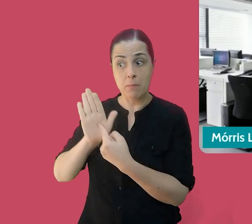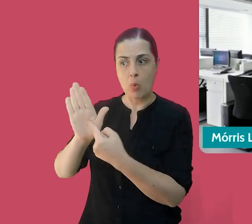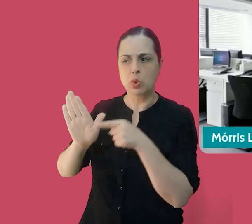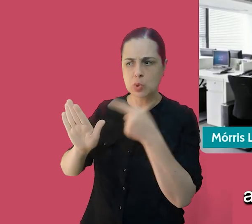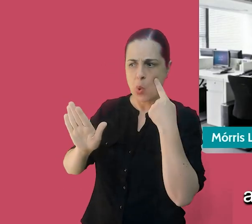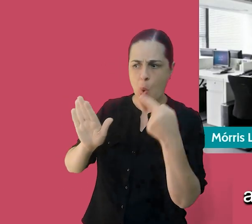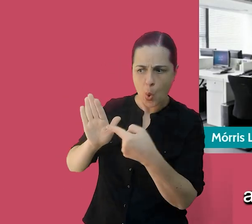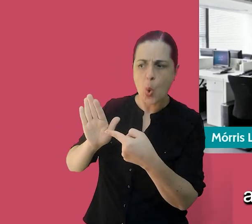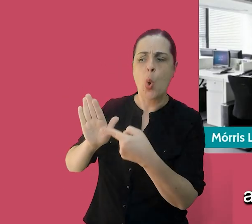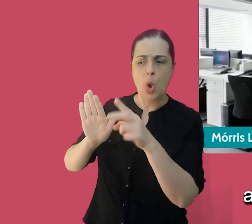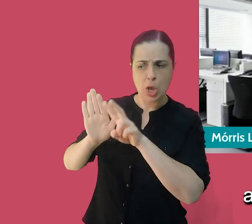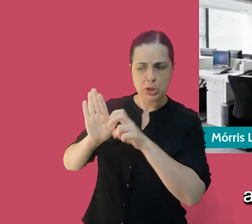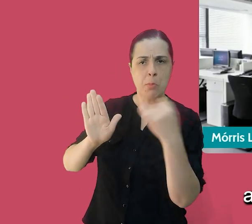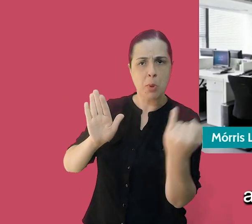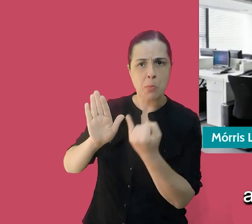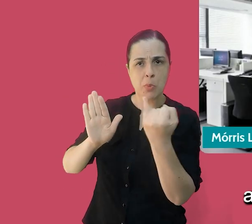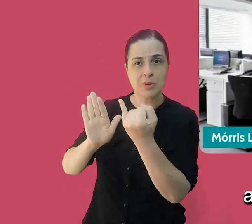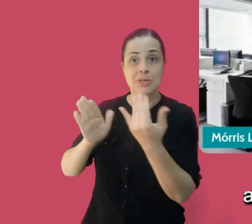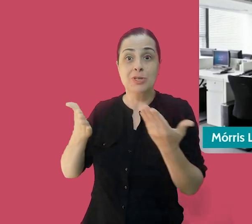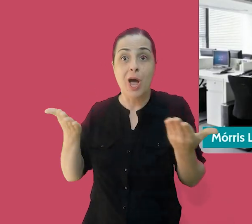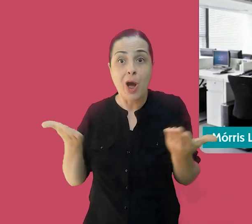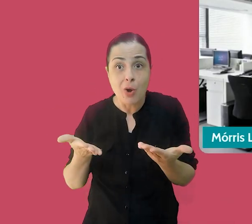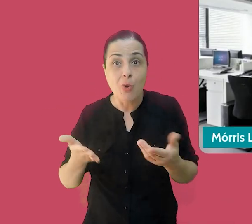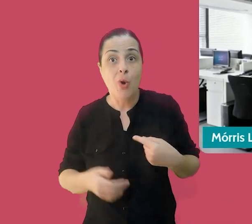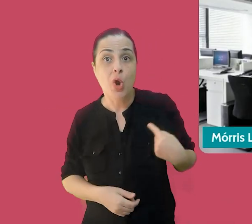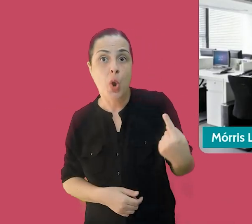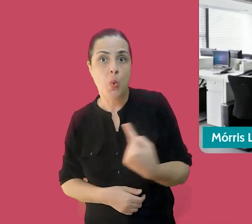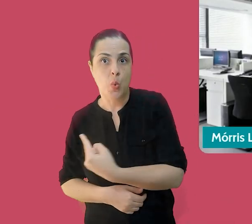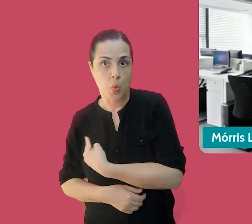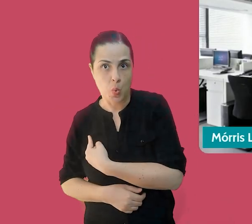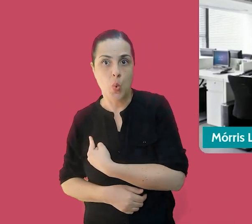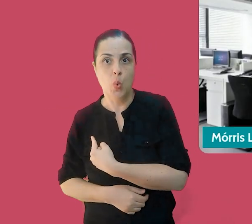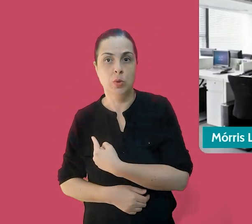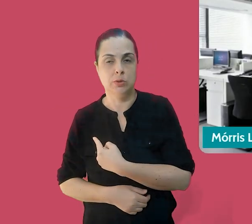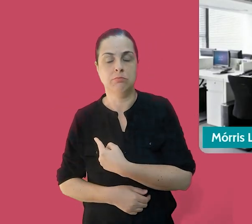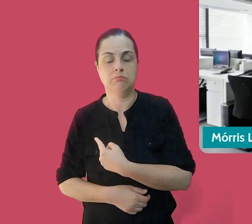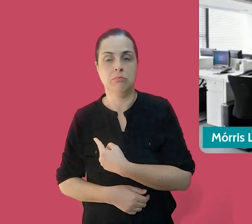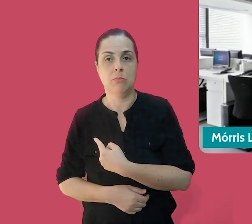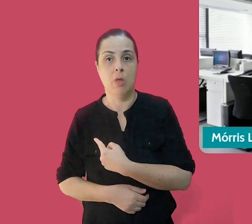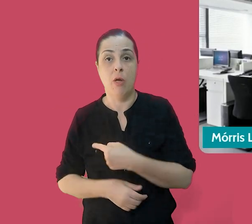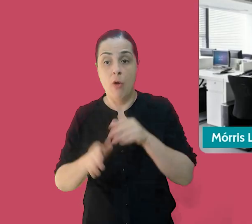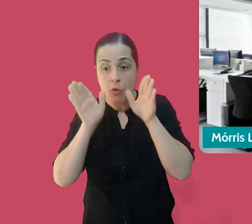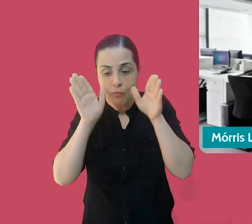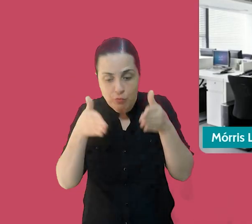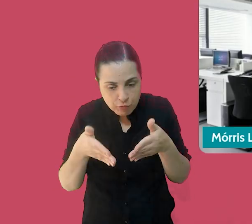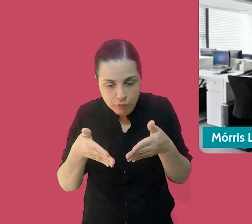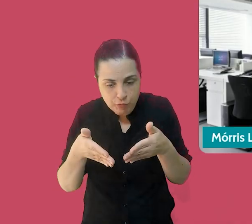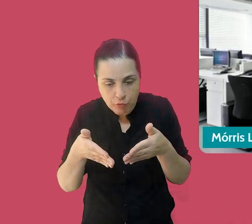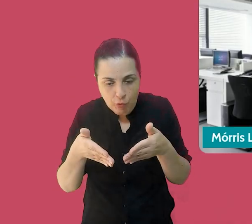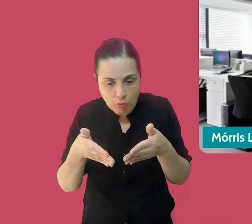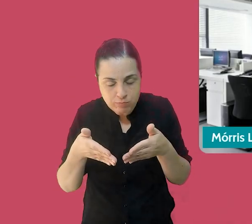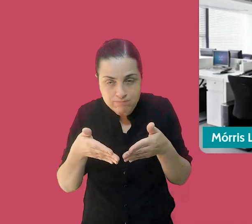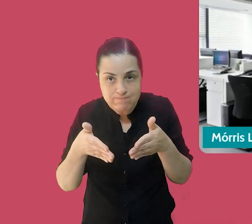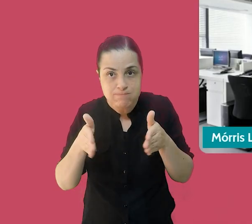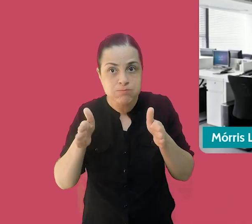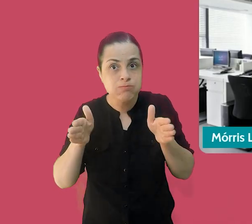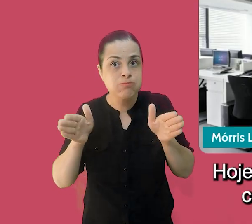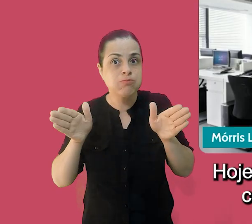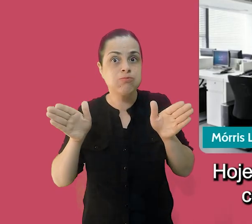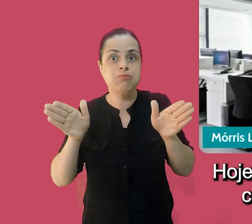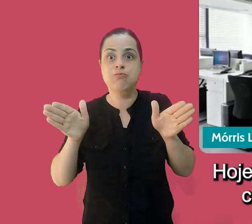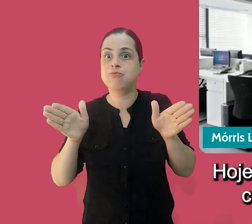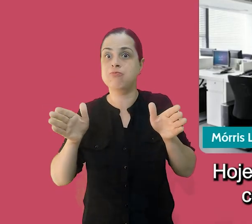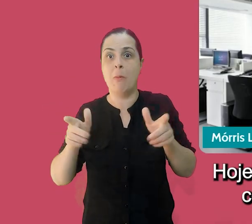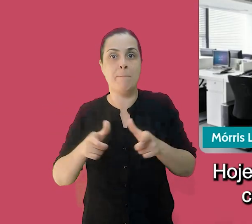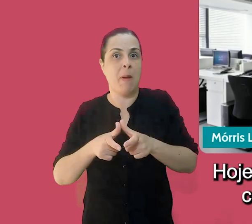verdade, aumentou nosso escopo de um site de vagas para uma comunidade. Hoje a